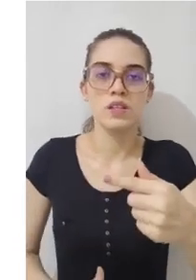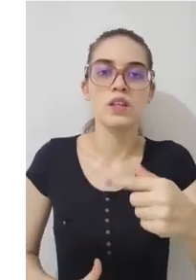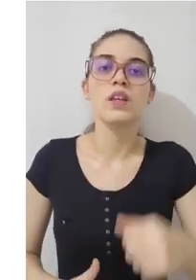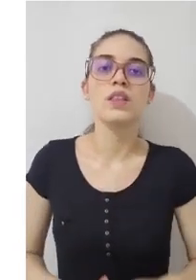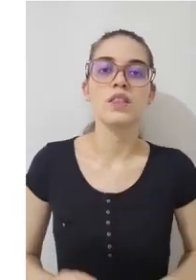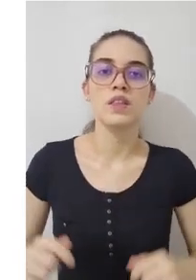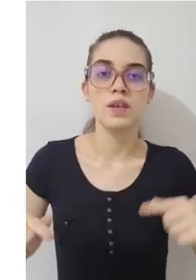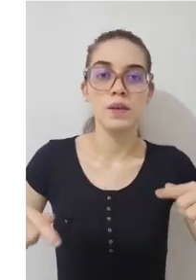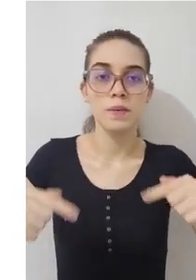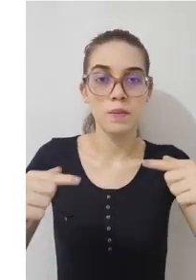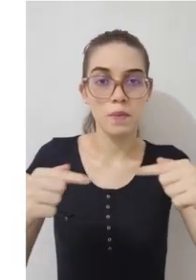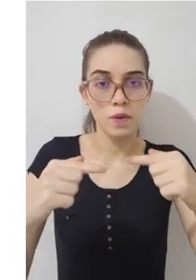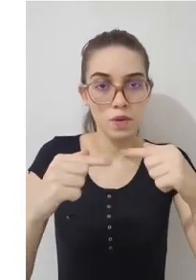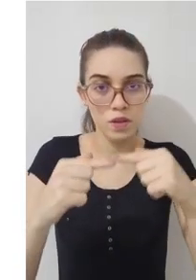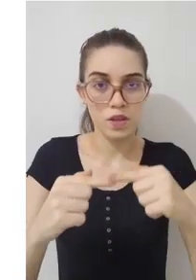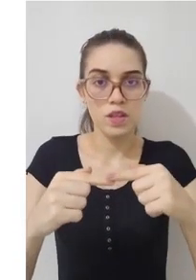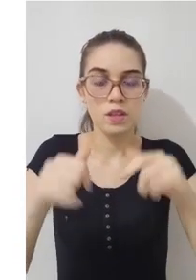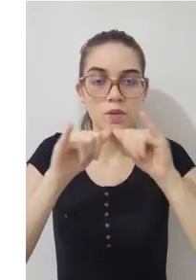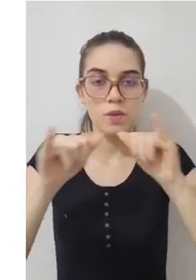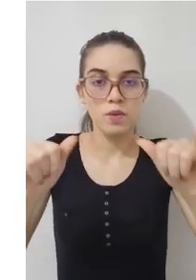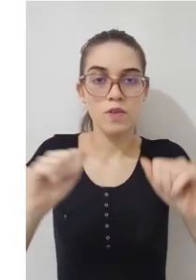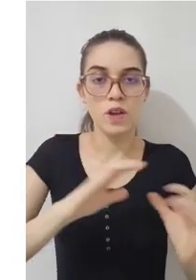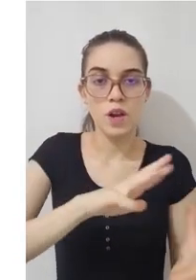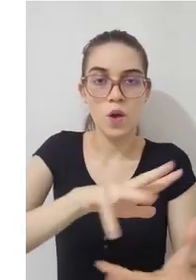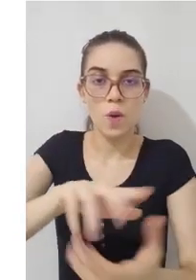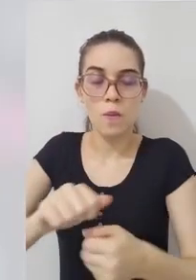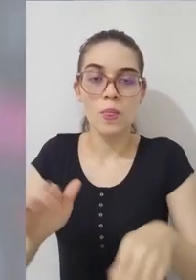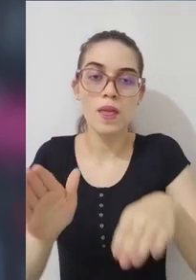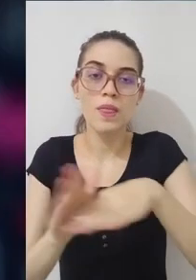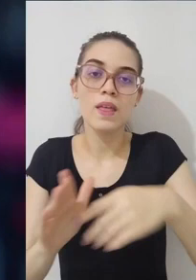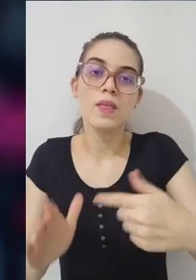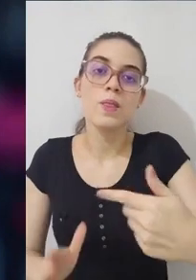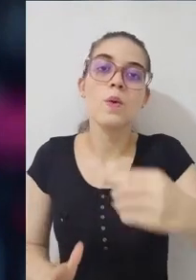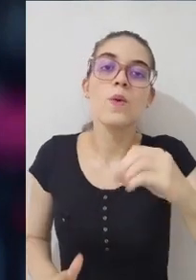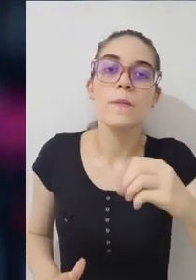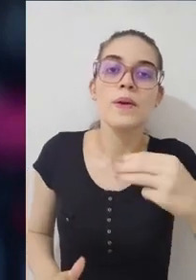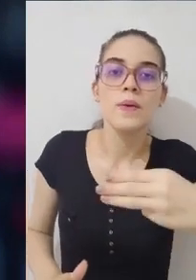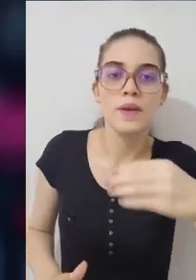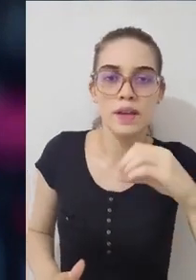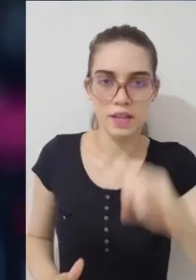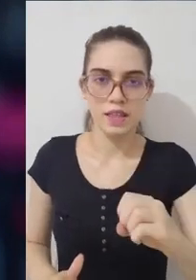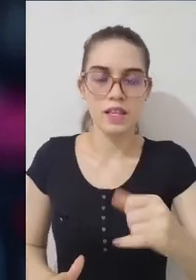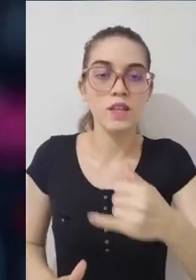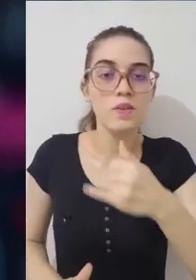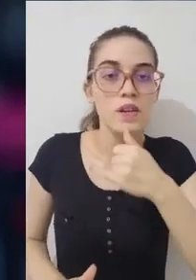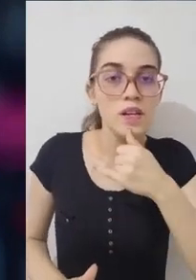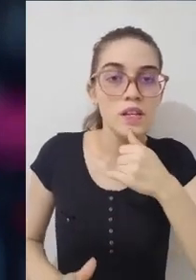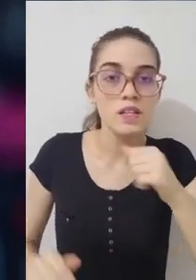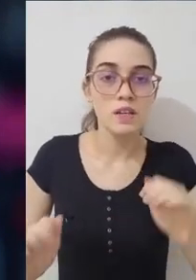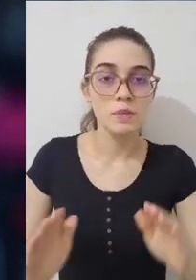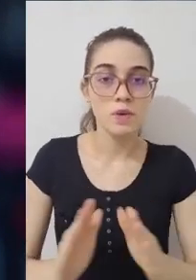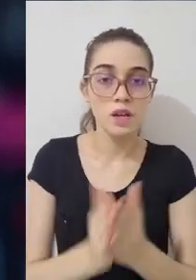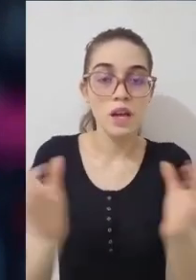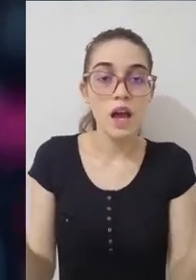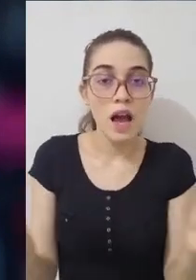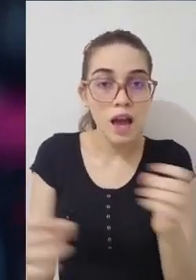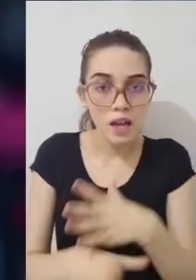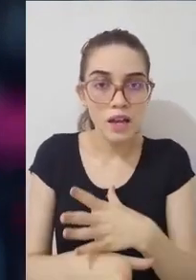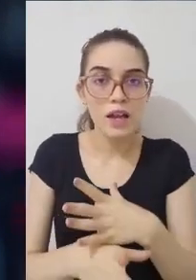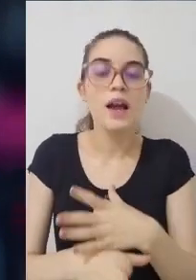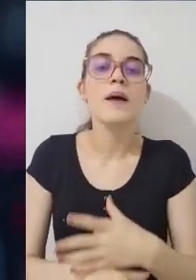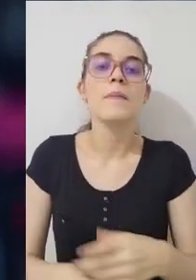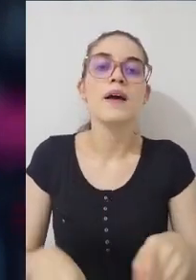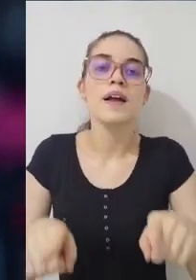desenvolvimento sustentável em todo o mundo até 2030. Dentre eles, a redução das desigualdades, que busca realizar a inclusão social,